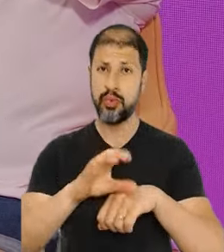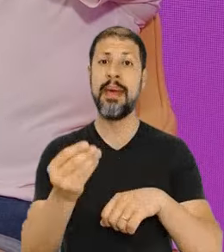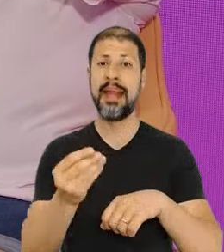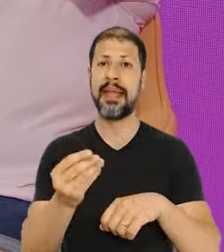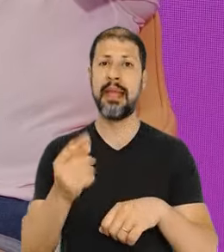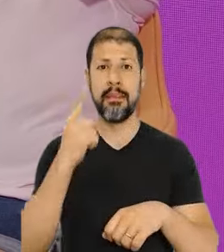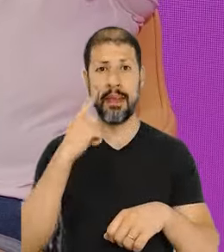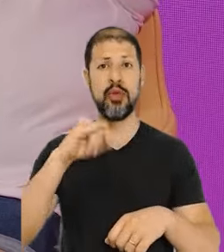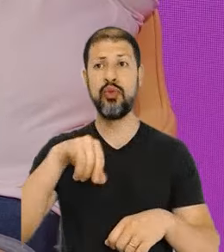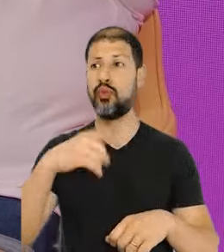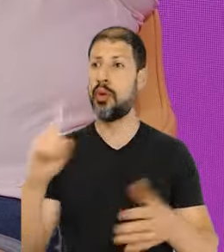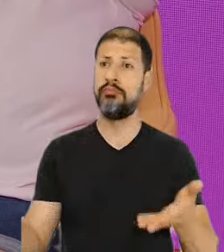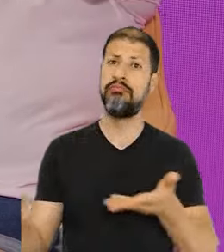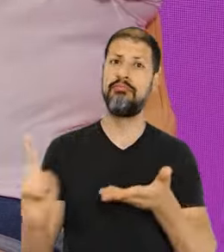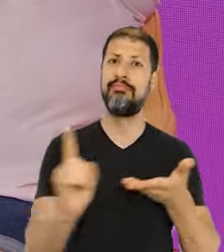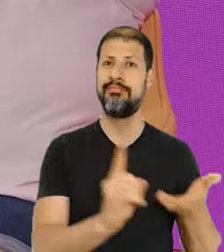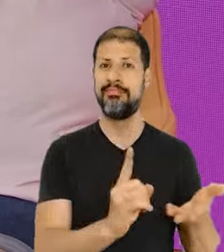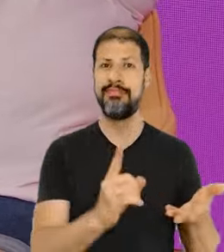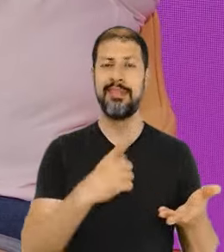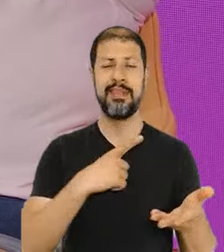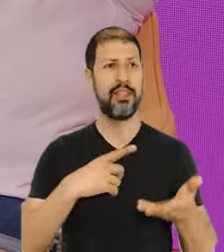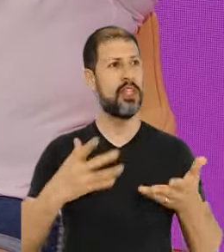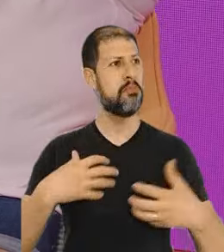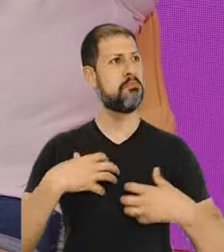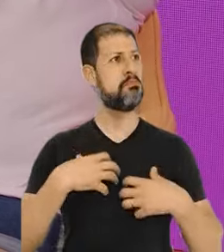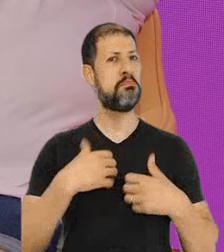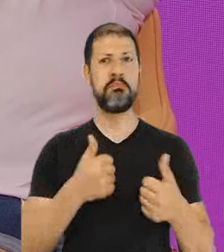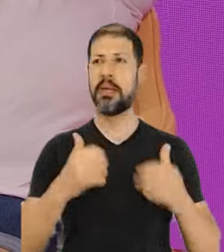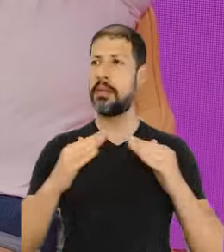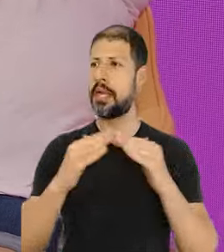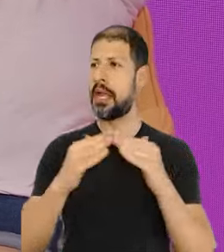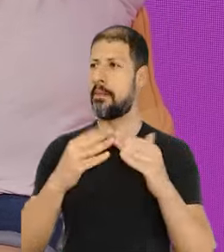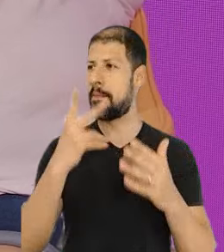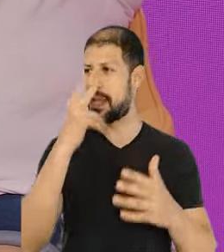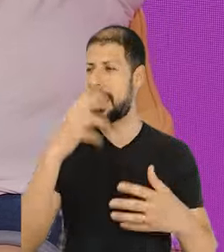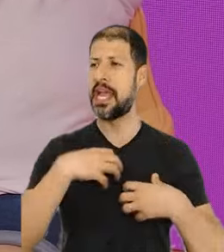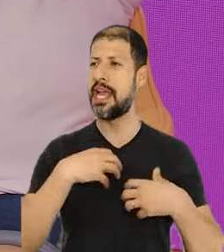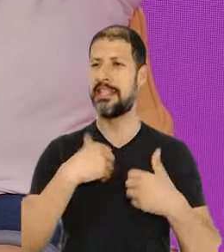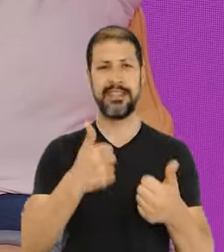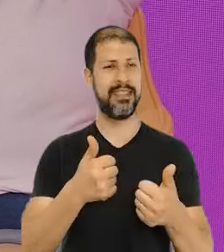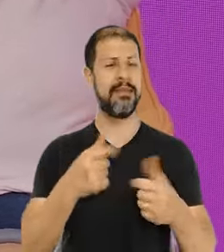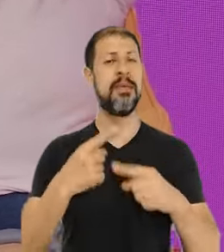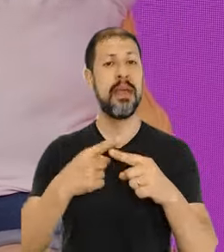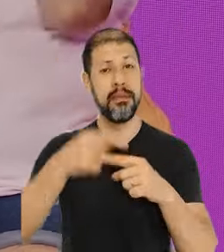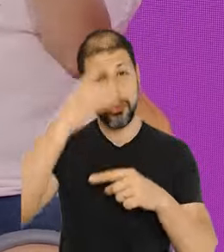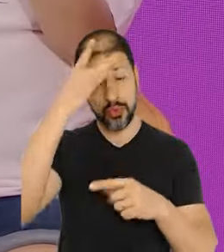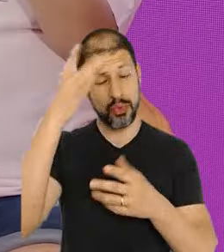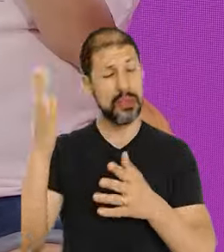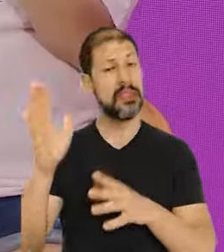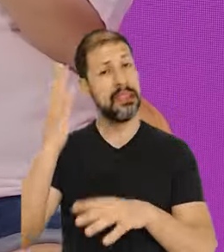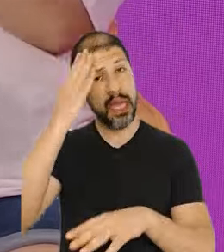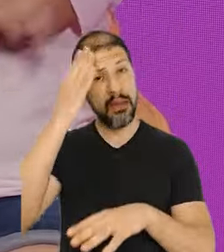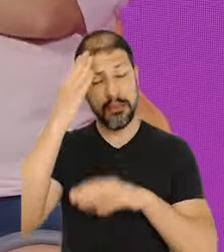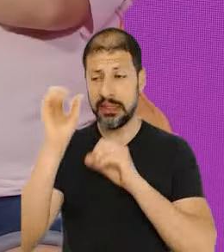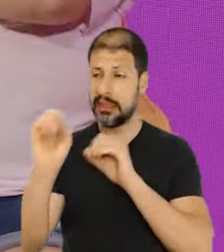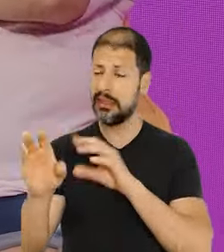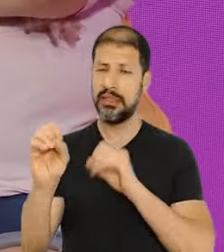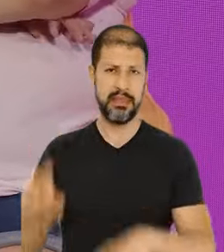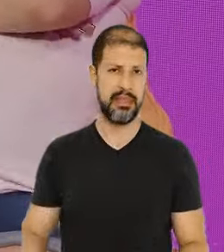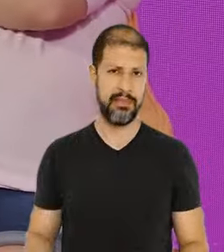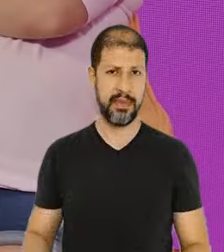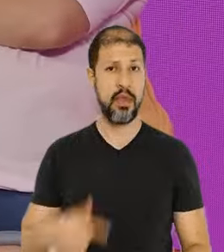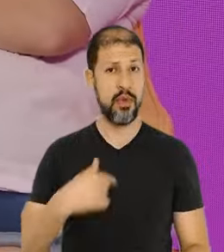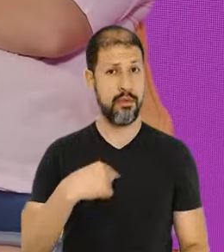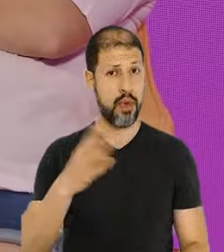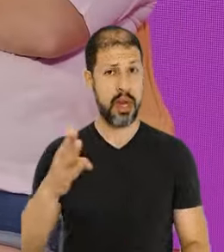João então o João vai chegar lá gente ele vai sentir em casa porque a pessoa vai saber ensiná-lo e quando eu fui no